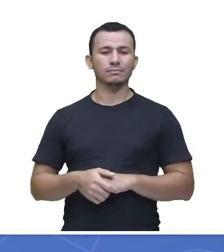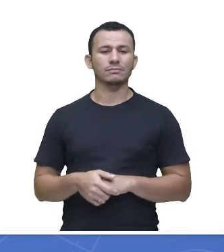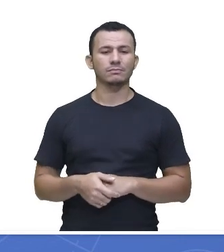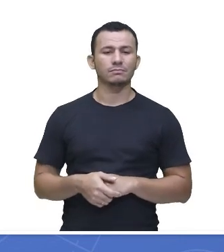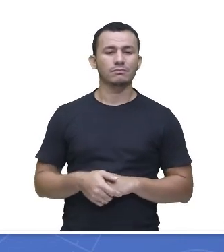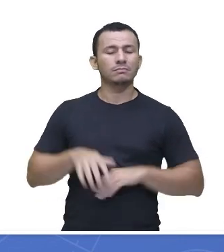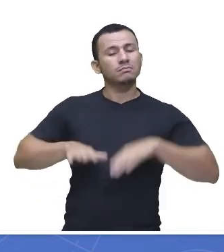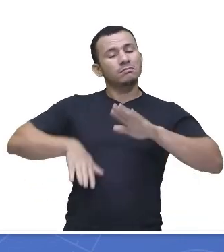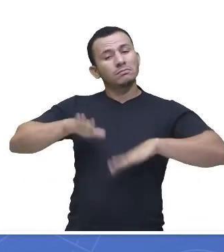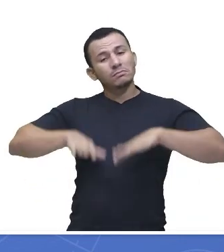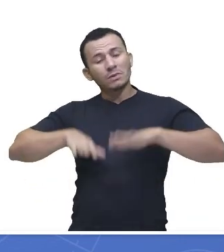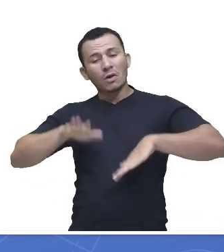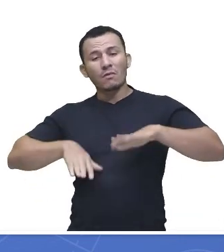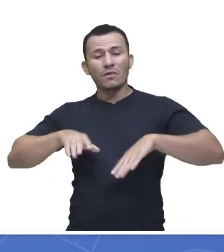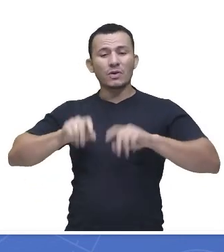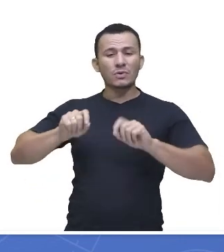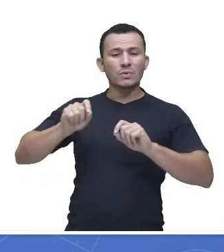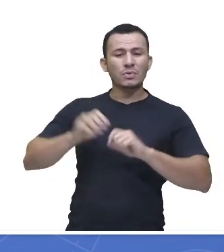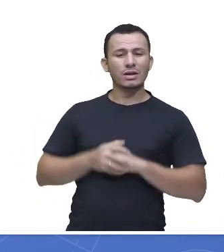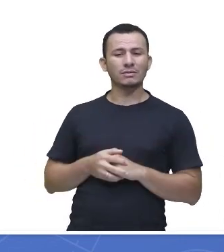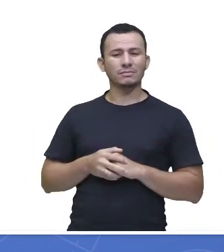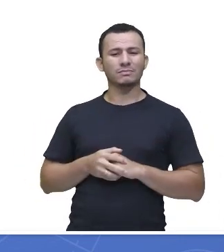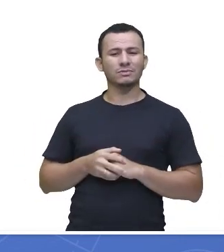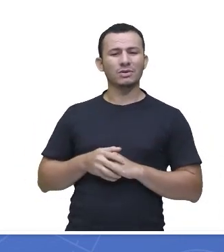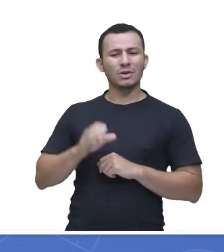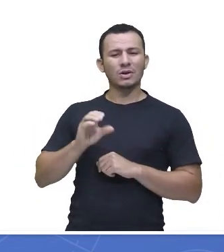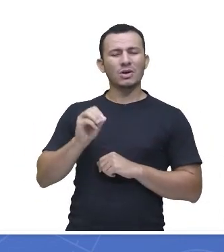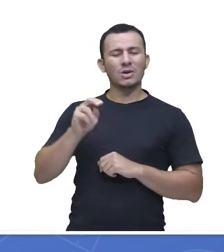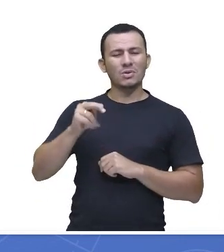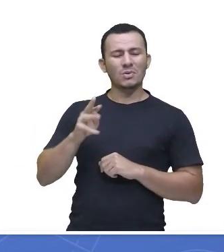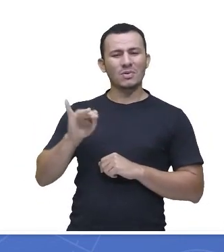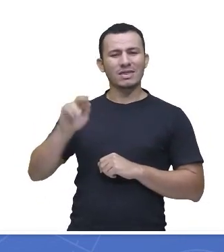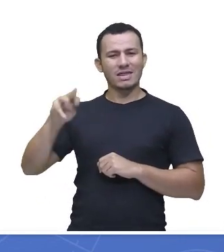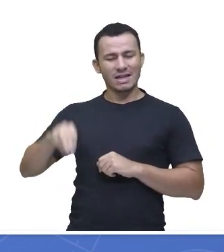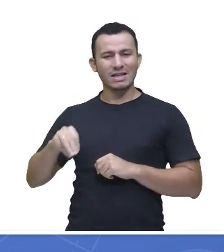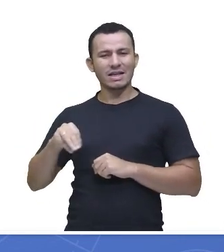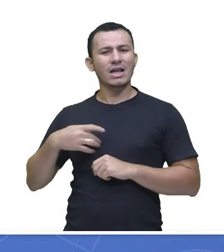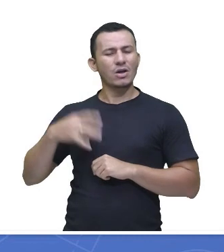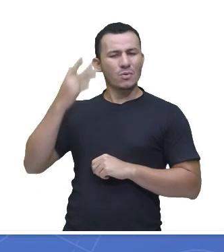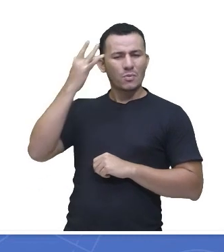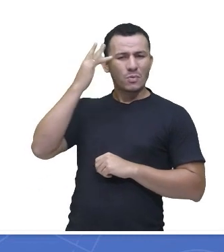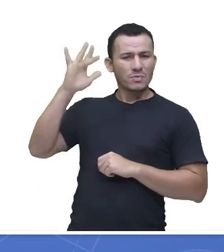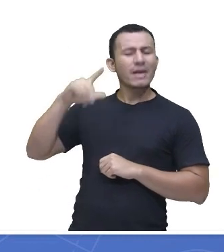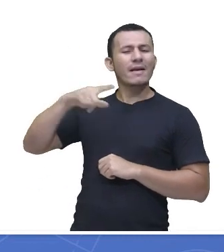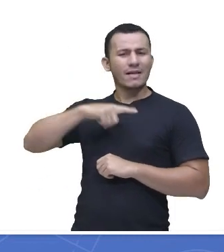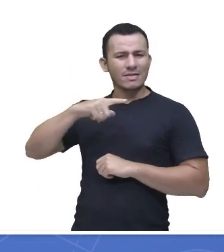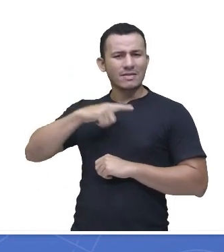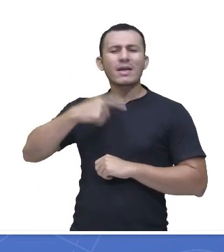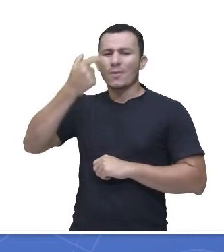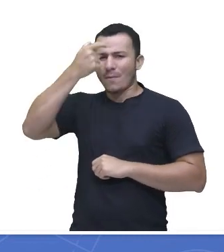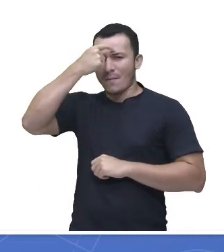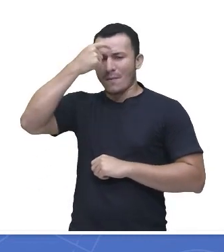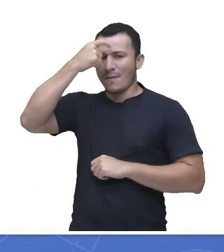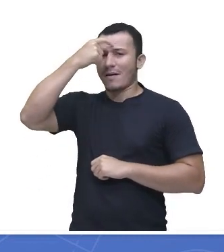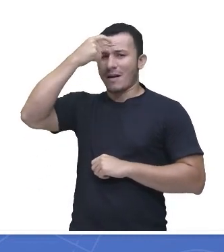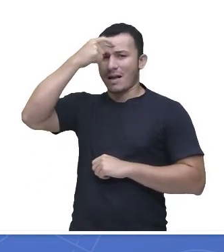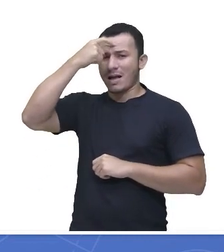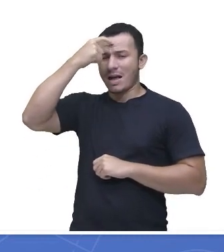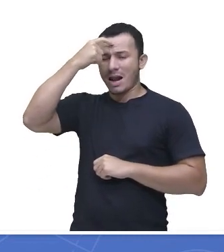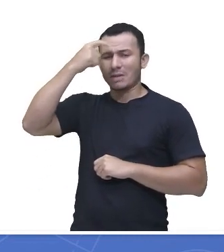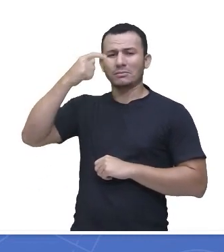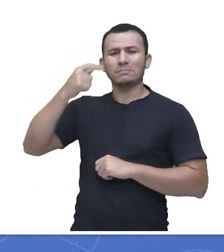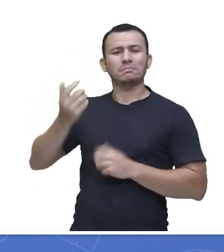pareça excessivo o escrúpulo do Contrim a quem não souber que ele possuía um caráter ferozmente